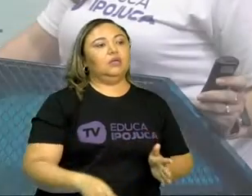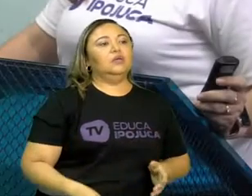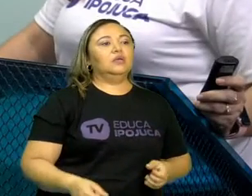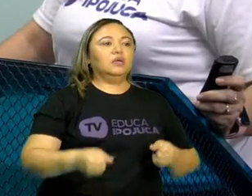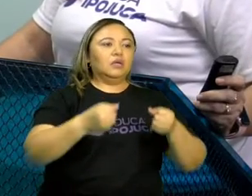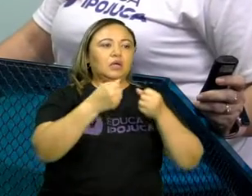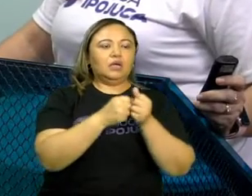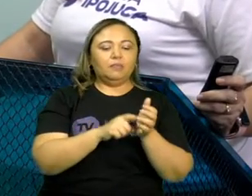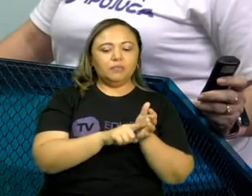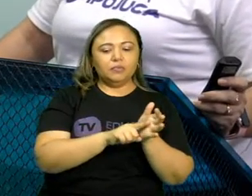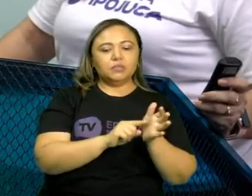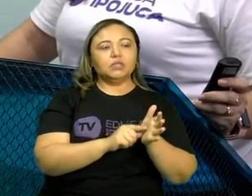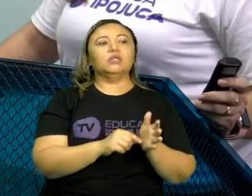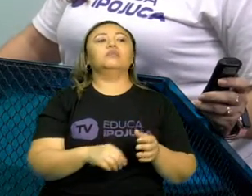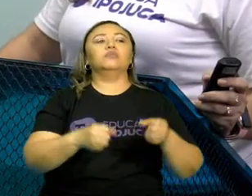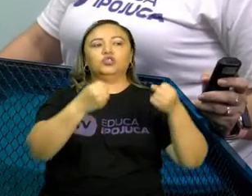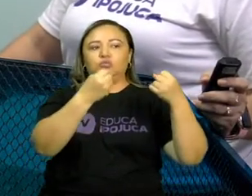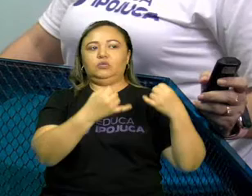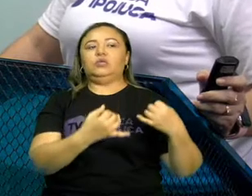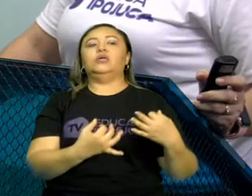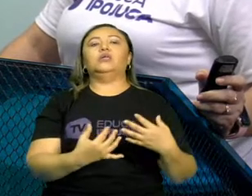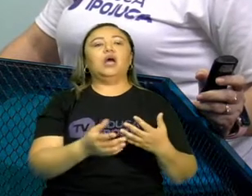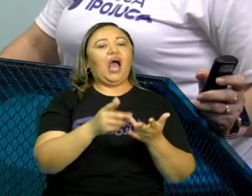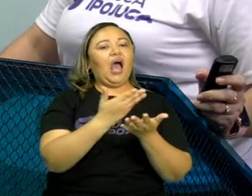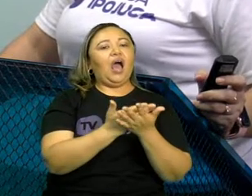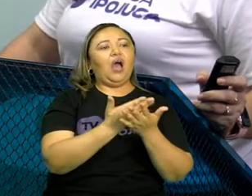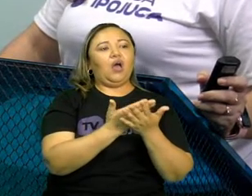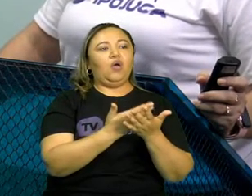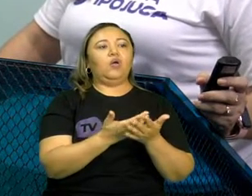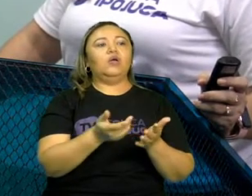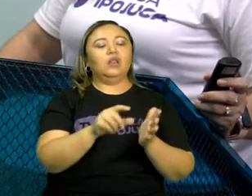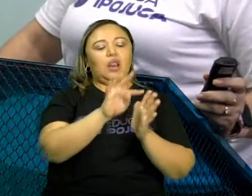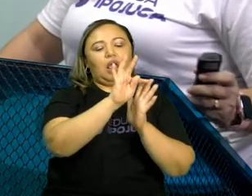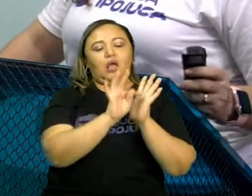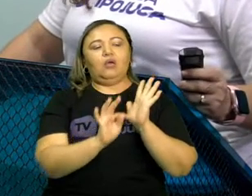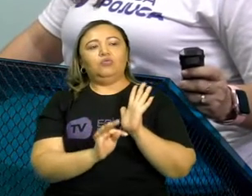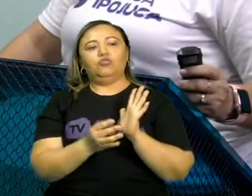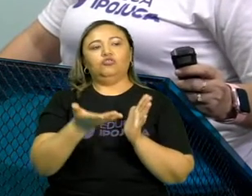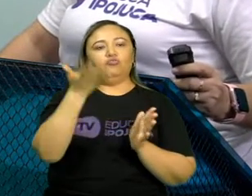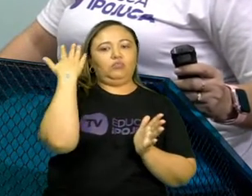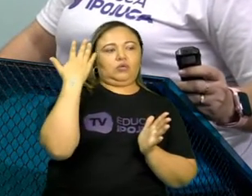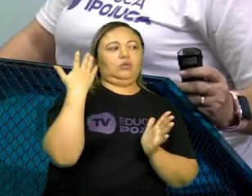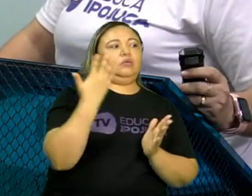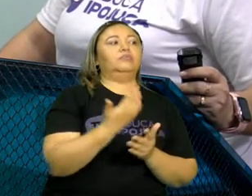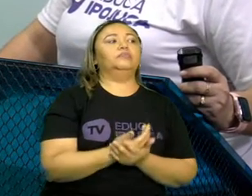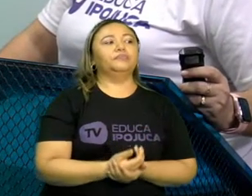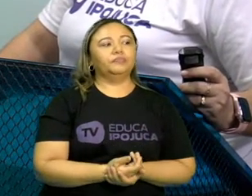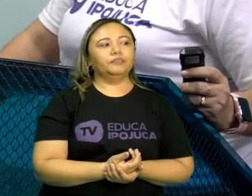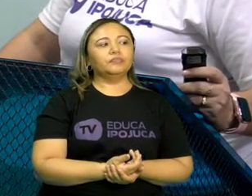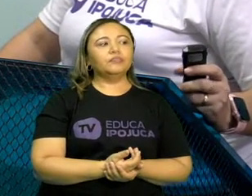pesquisa ela foi explicada durante o texto inteiro.